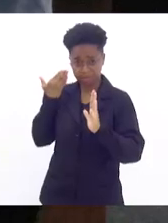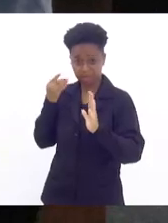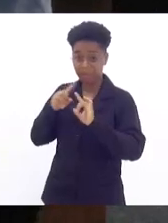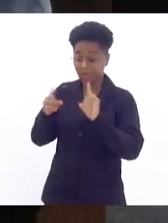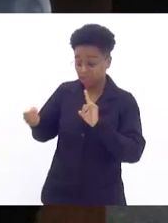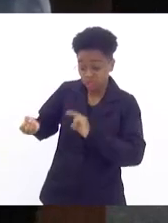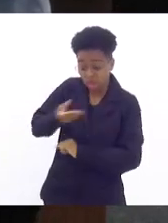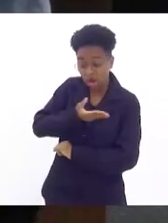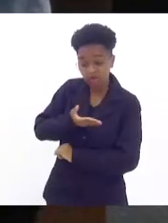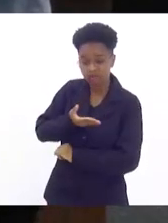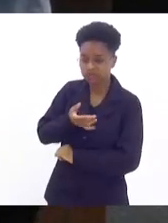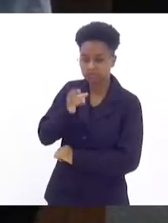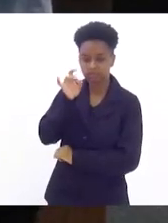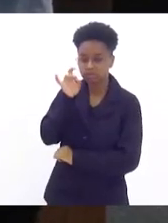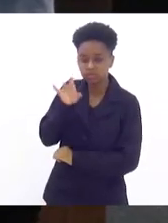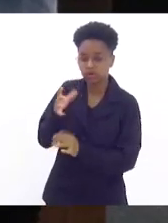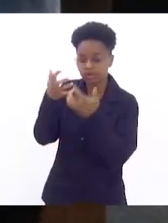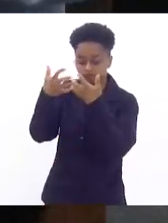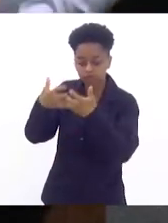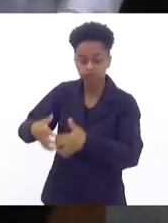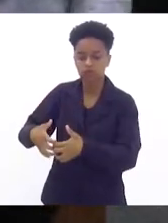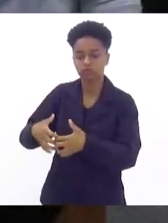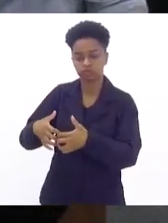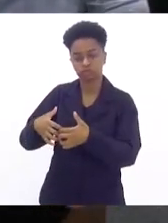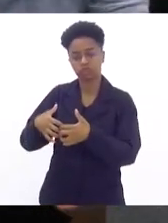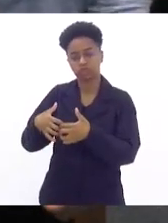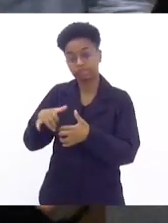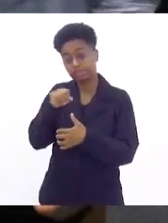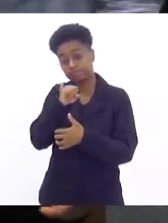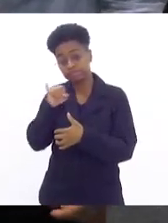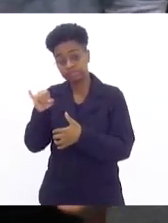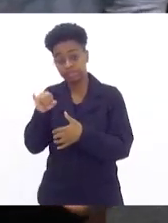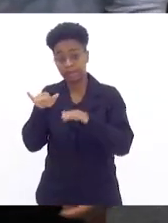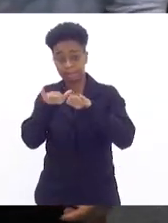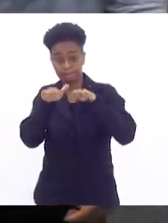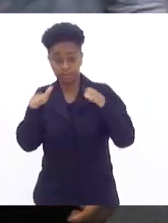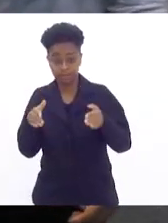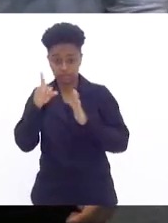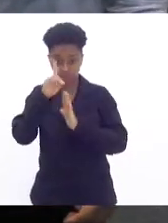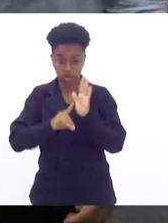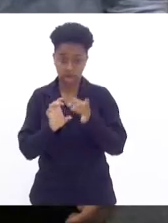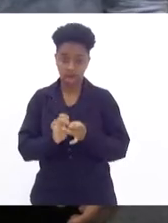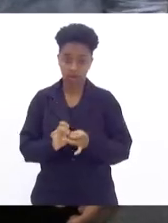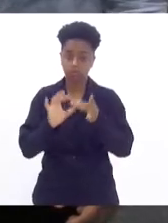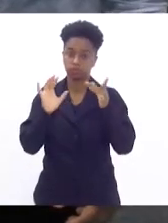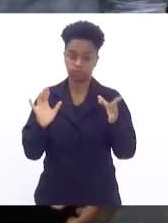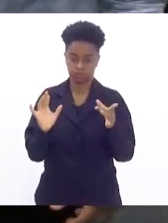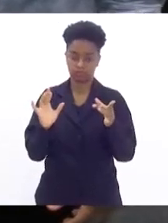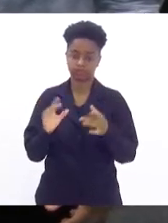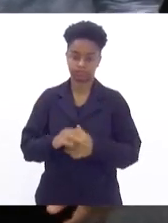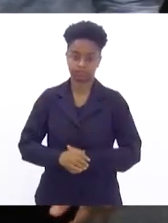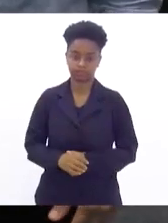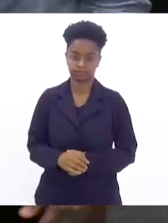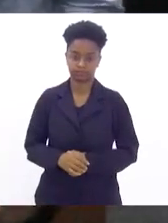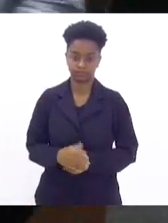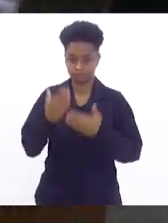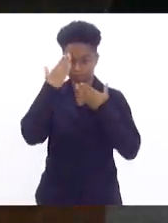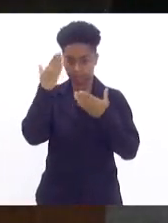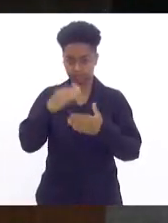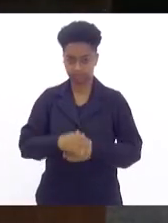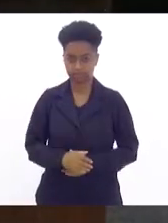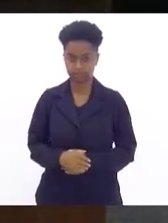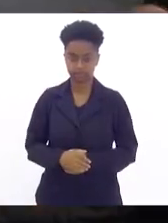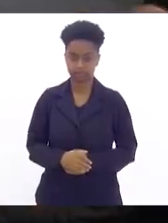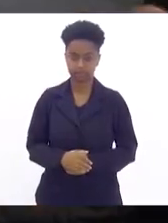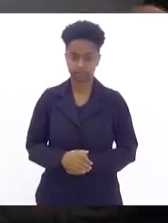nova só pode se funcionar se a mesa diretora autorizar o funcionamento da frente obrigado